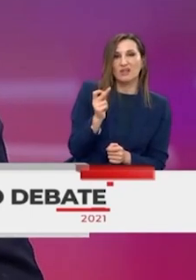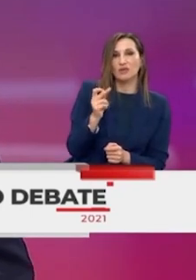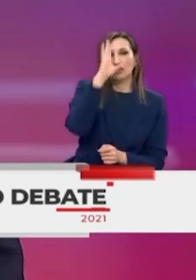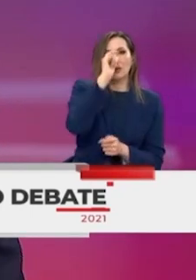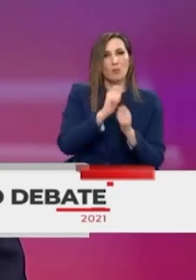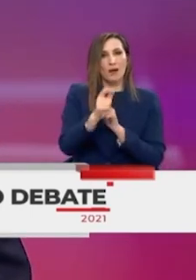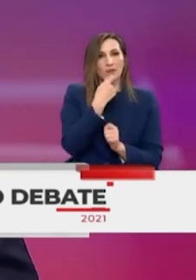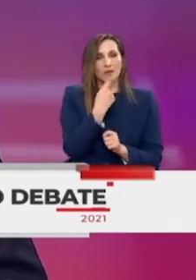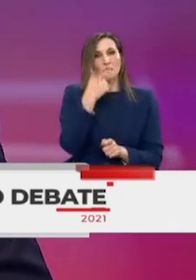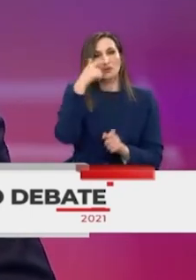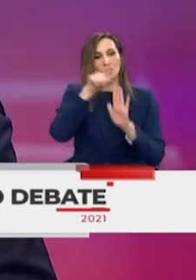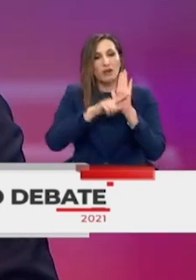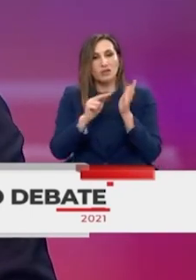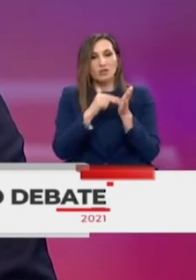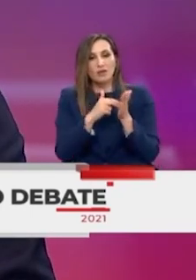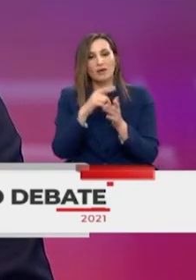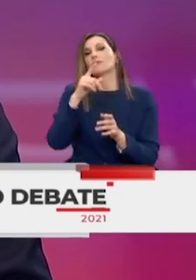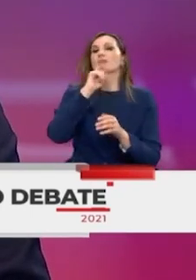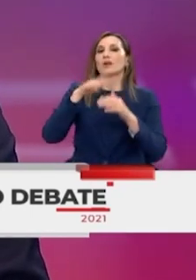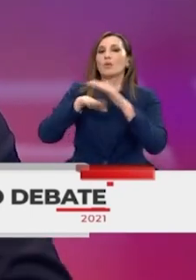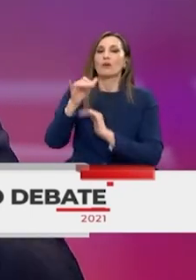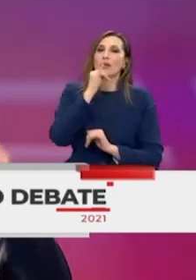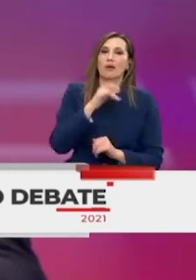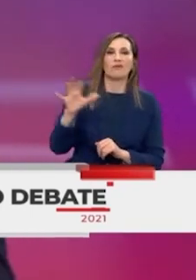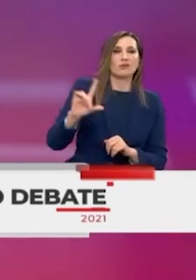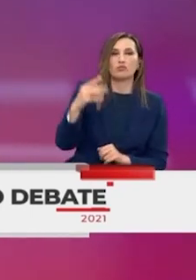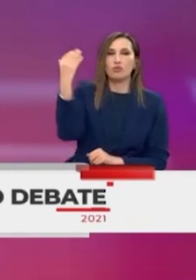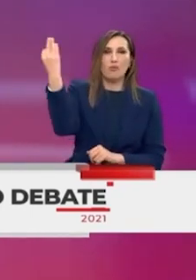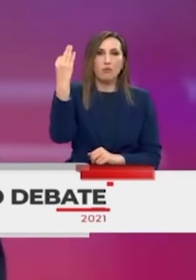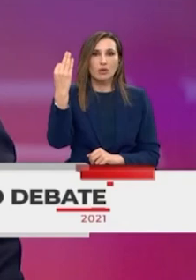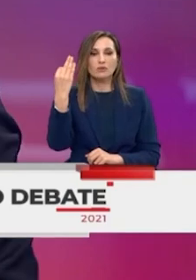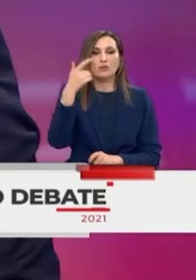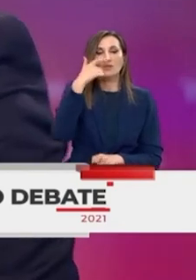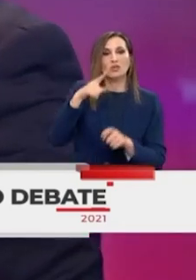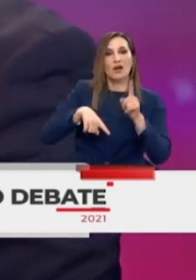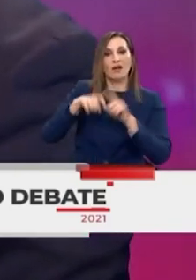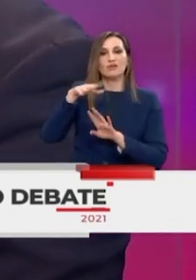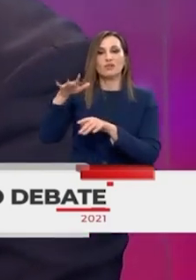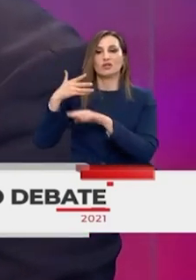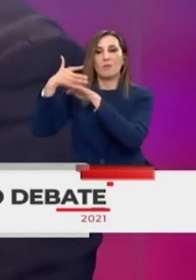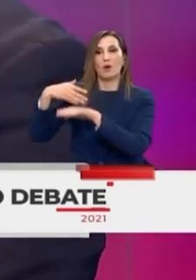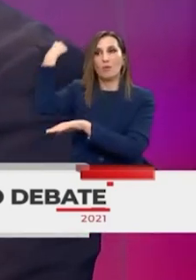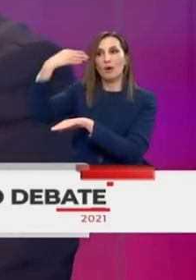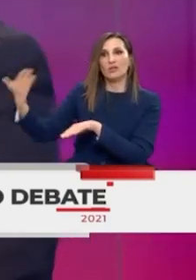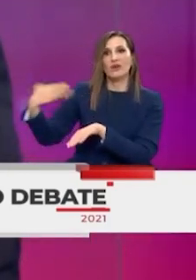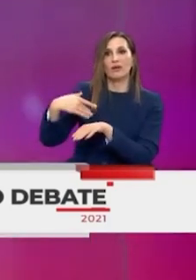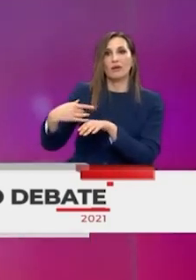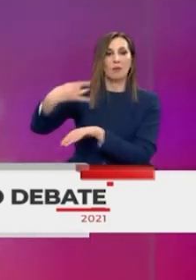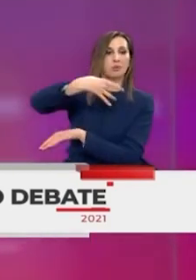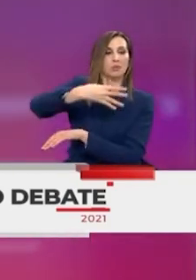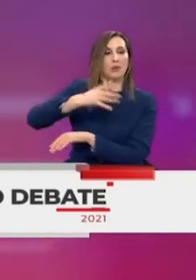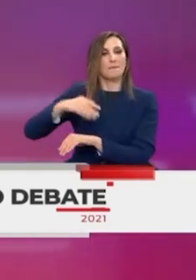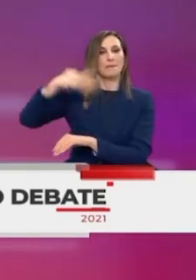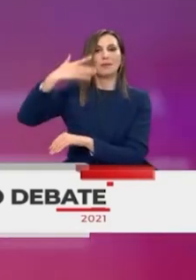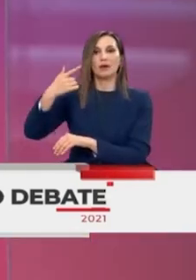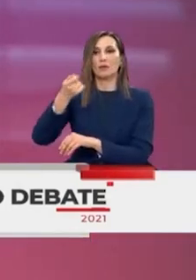comparticipados. Pessoas que estão em listas de espera há 2 anos, na Guarda, no Algarve, em Lisboa, no Porto, e estes senhores que chegam de barcos de Marrocos passam à frente, têm